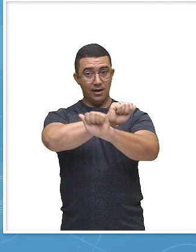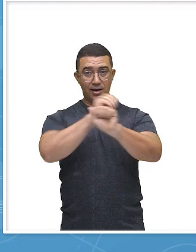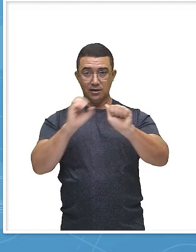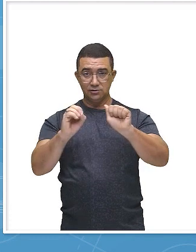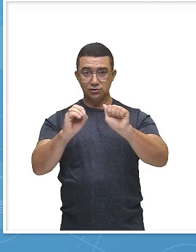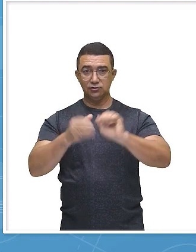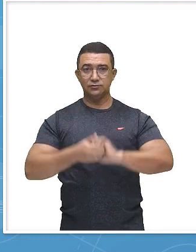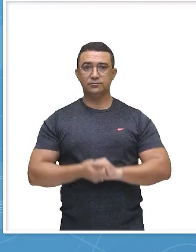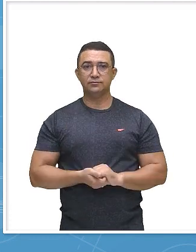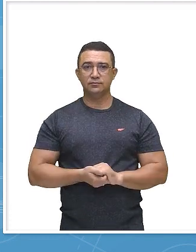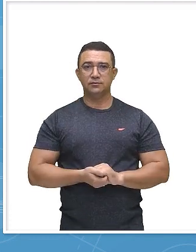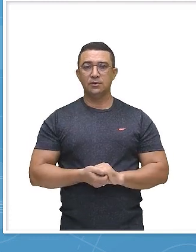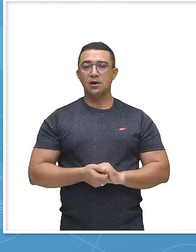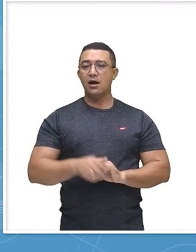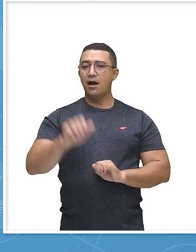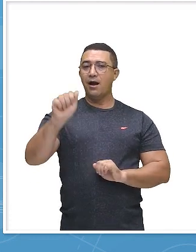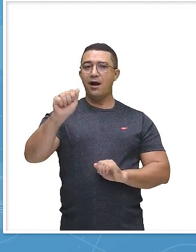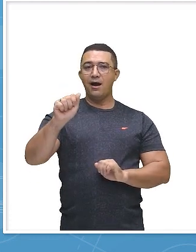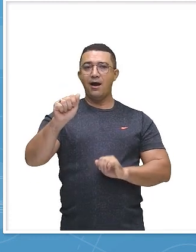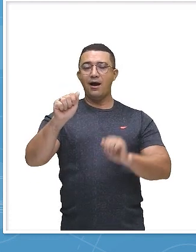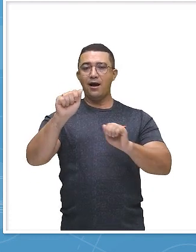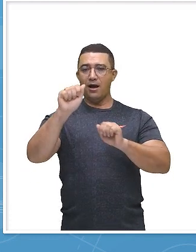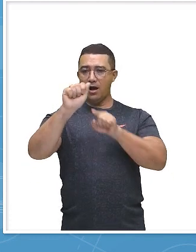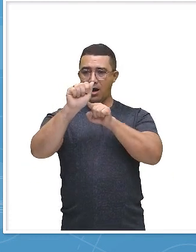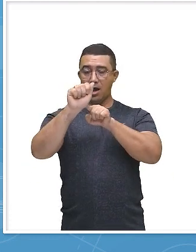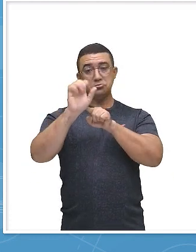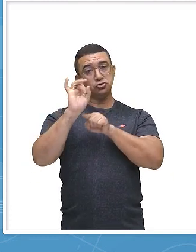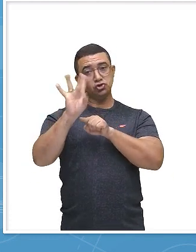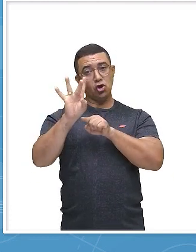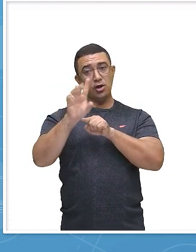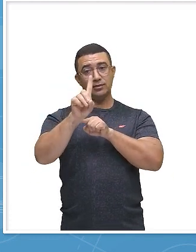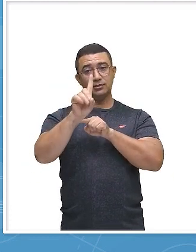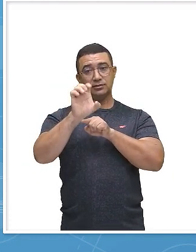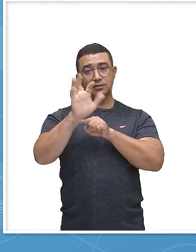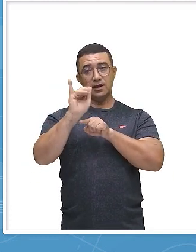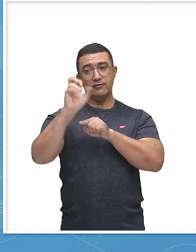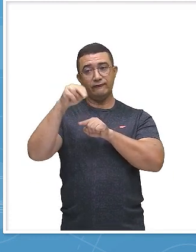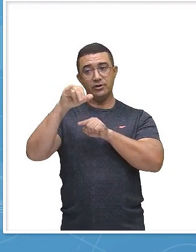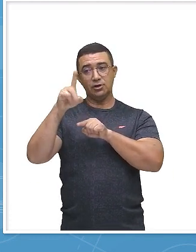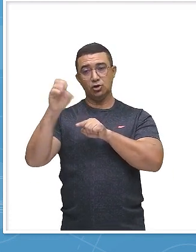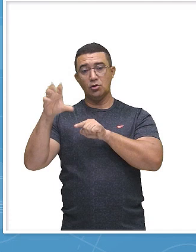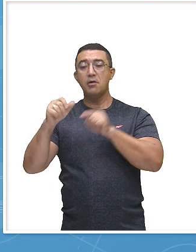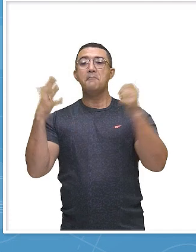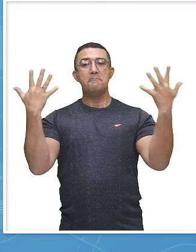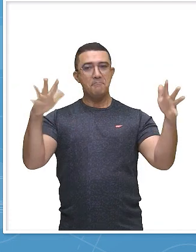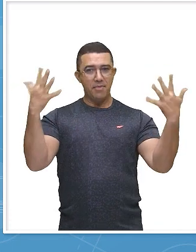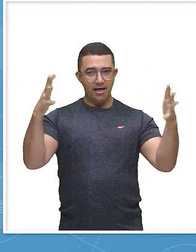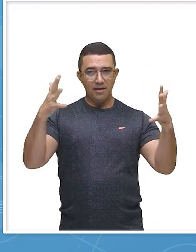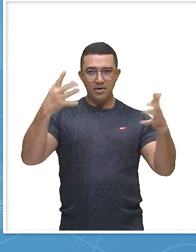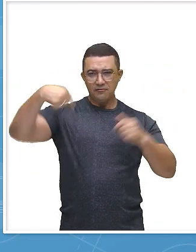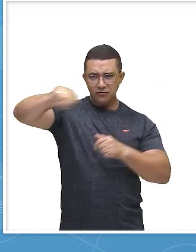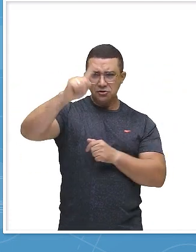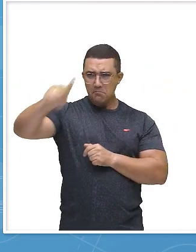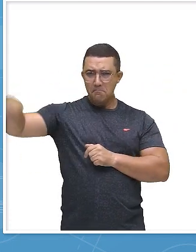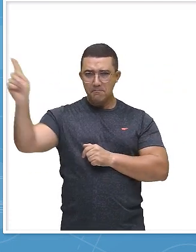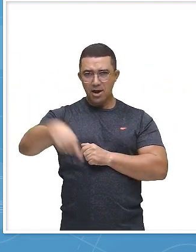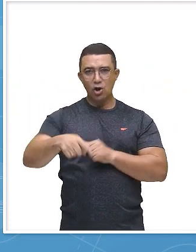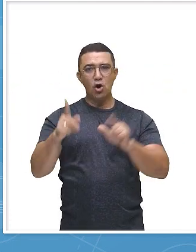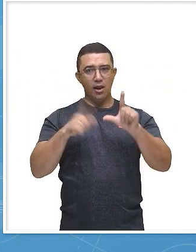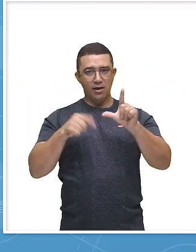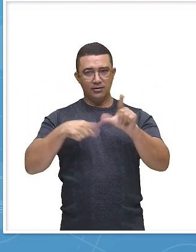aqui nessa eu só tenho definidos, correto? Então, parabéns, queridos, para você que assinalou a letra